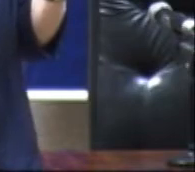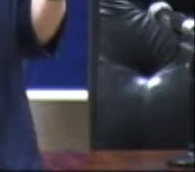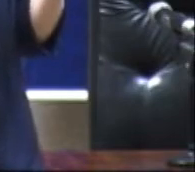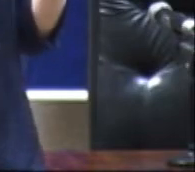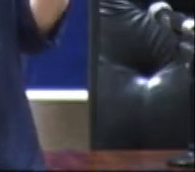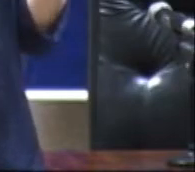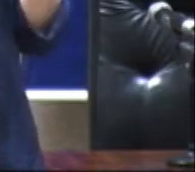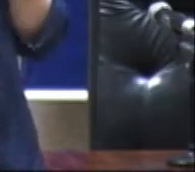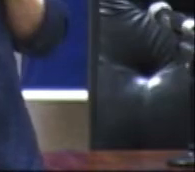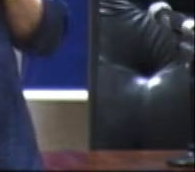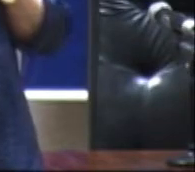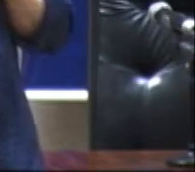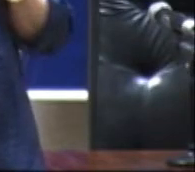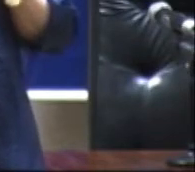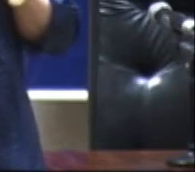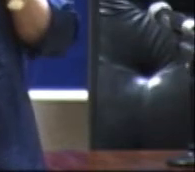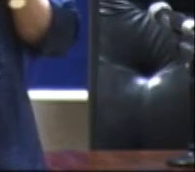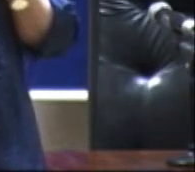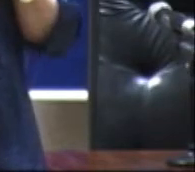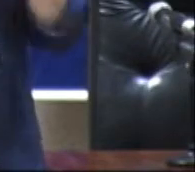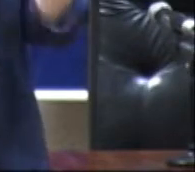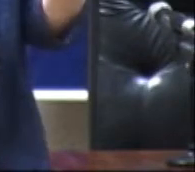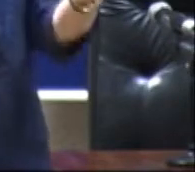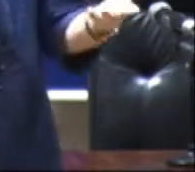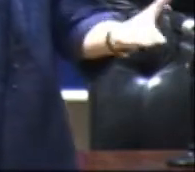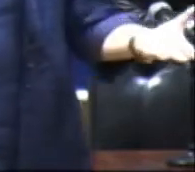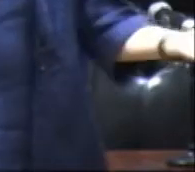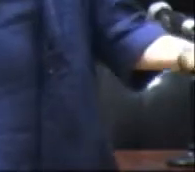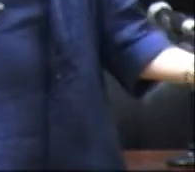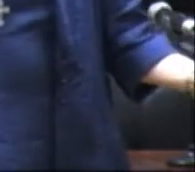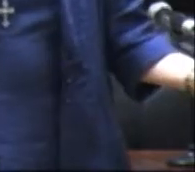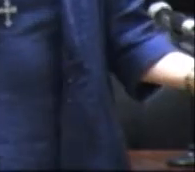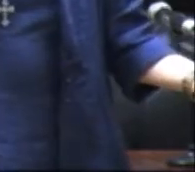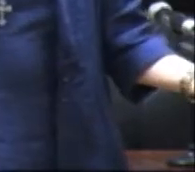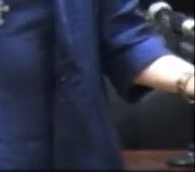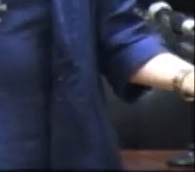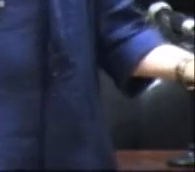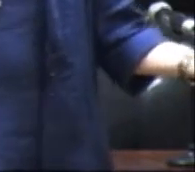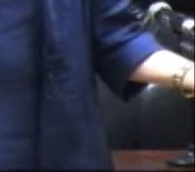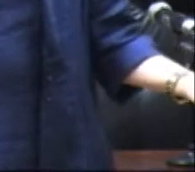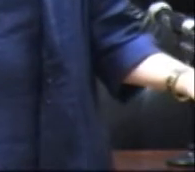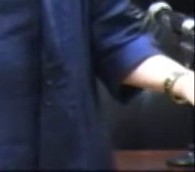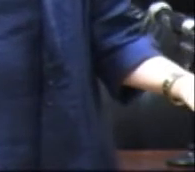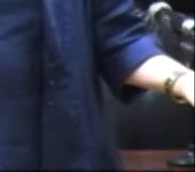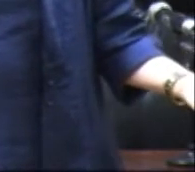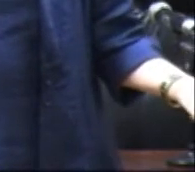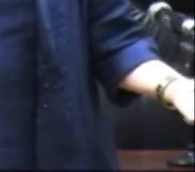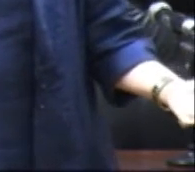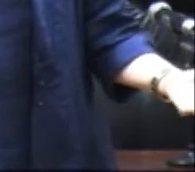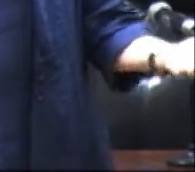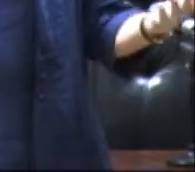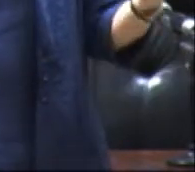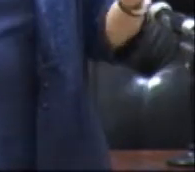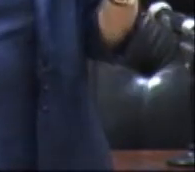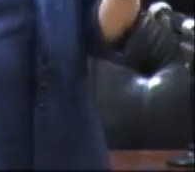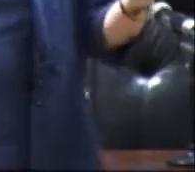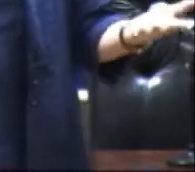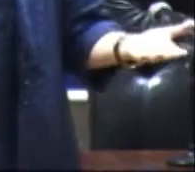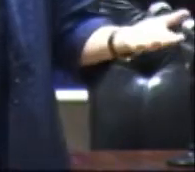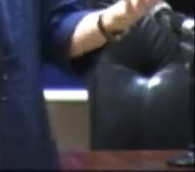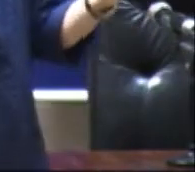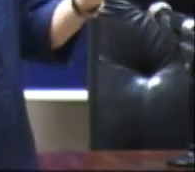superiores, que nós temos todas as soluções para as outras pessoas, que aí nós estaríamos considerando